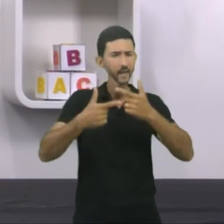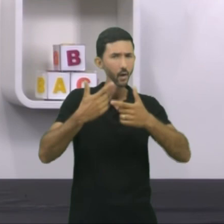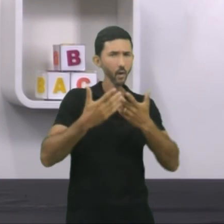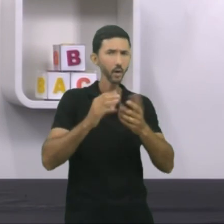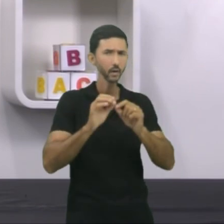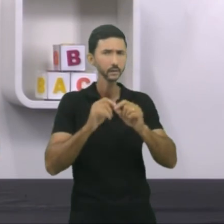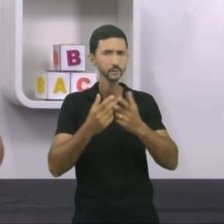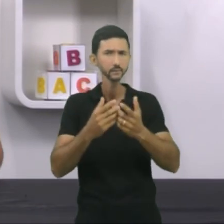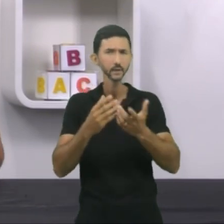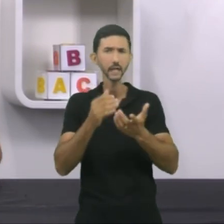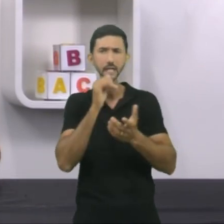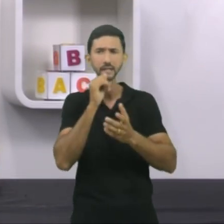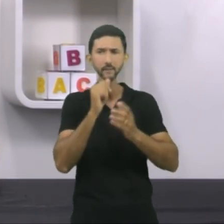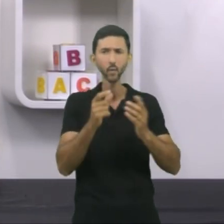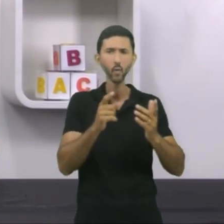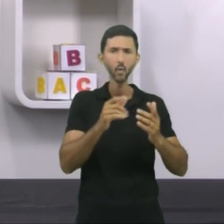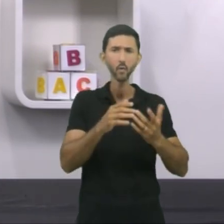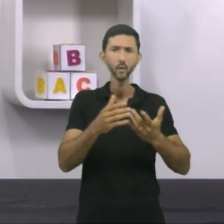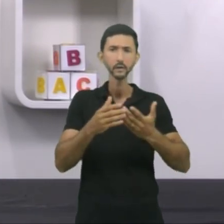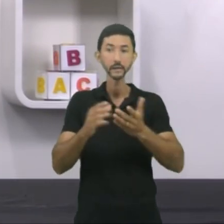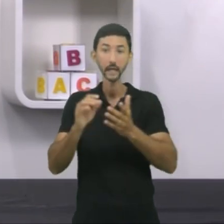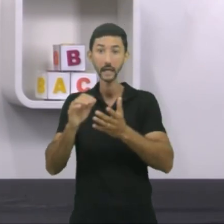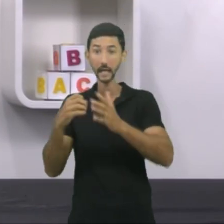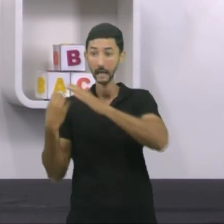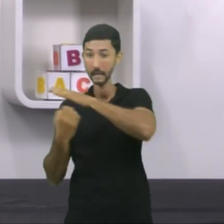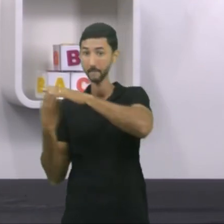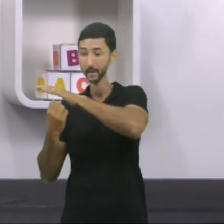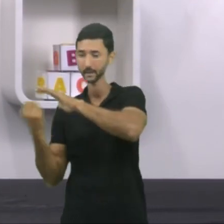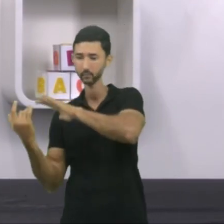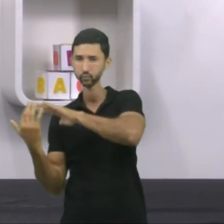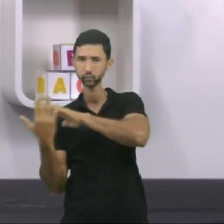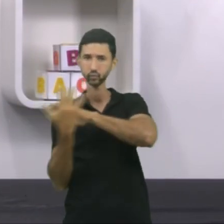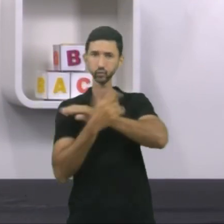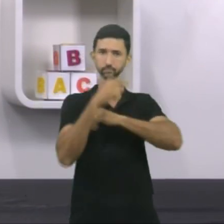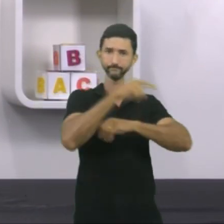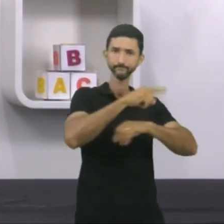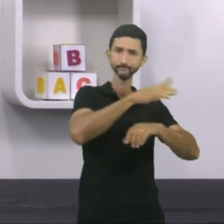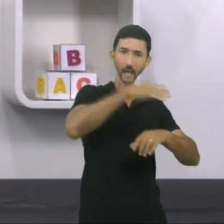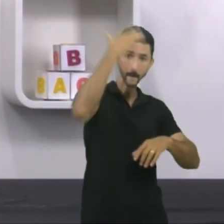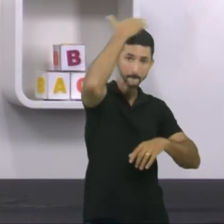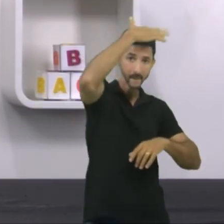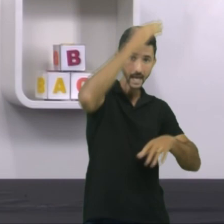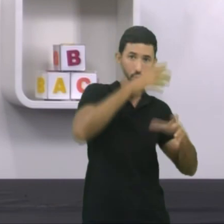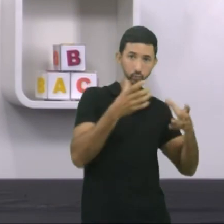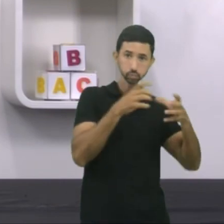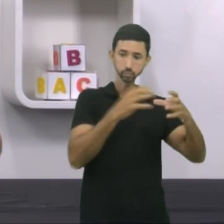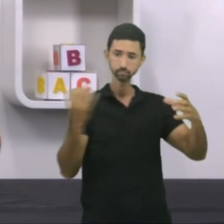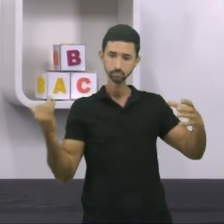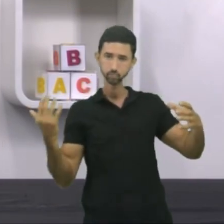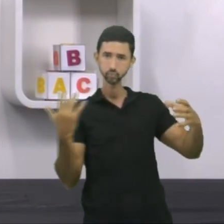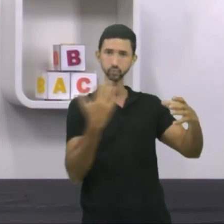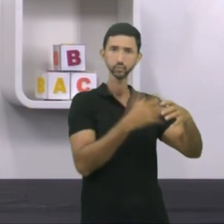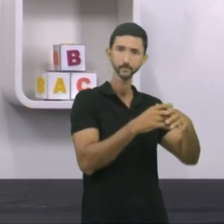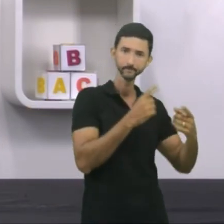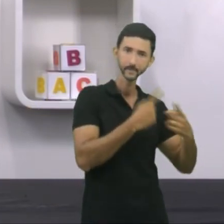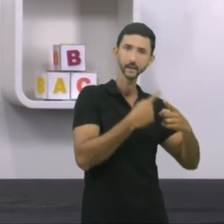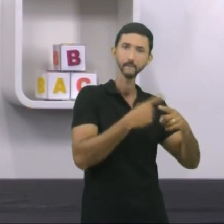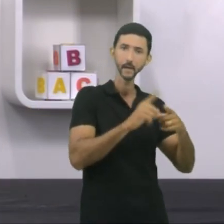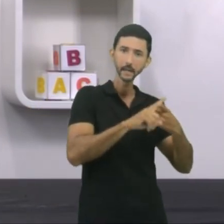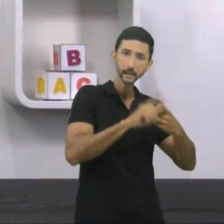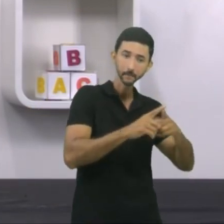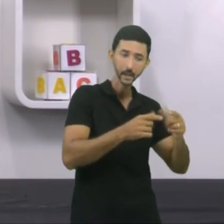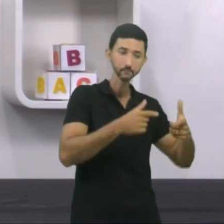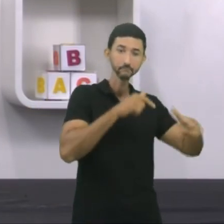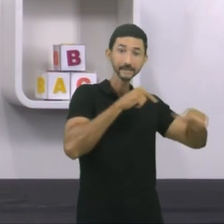ideia da fuga de empresas para o México, da fuga de postos de trabalho